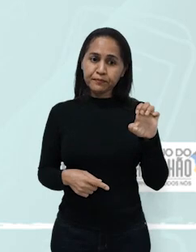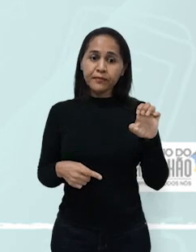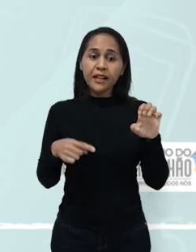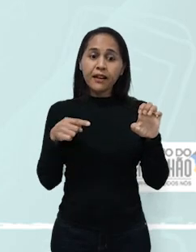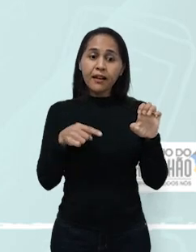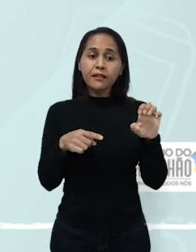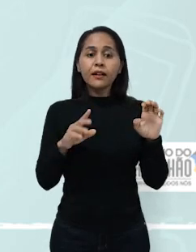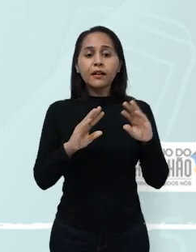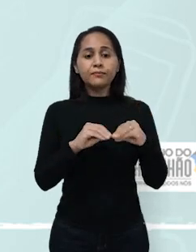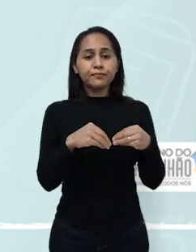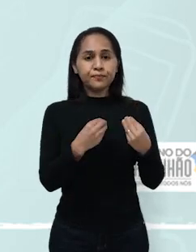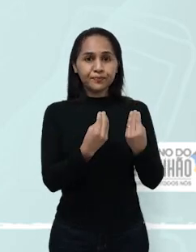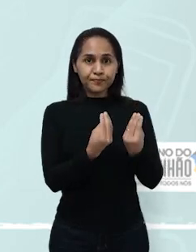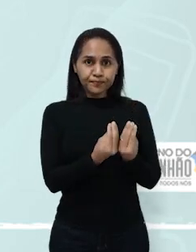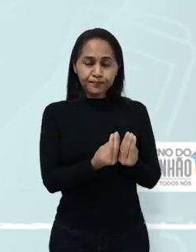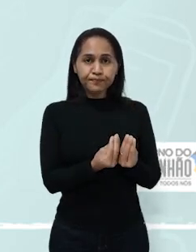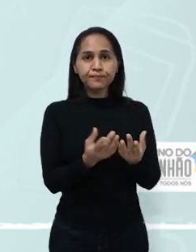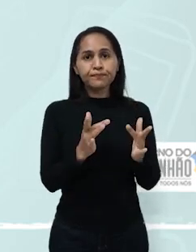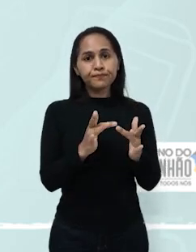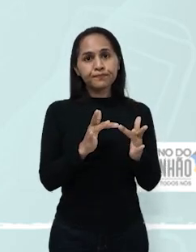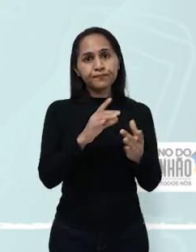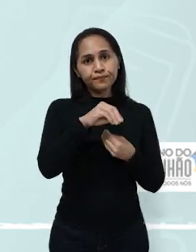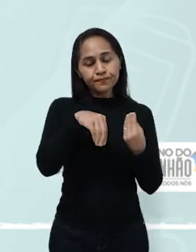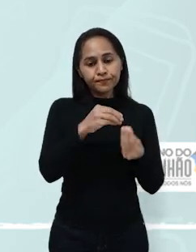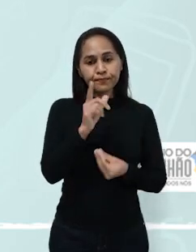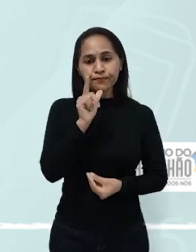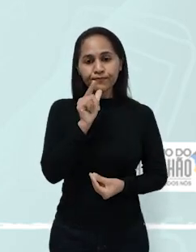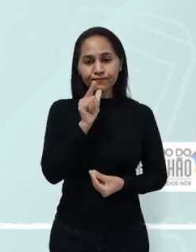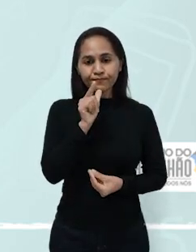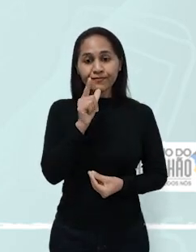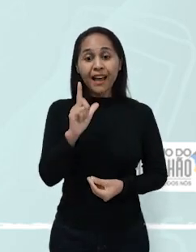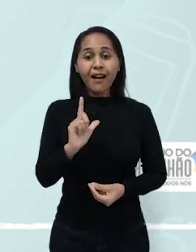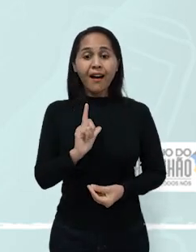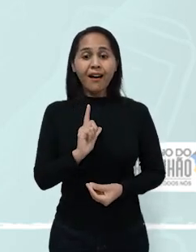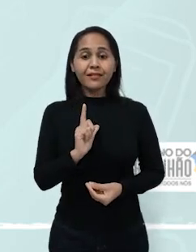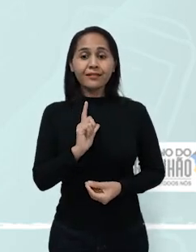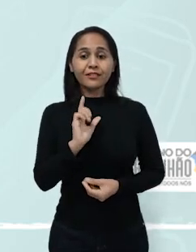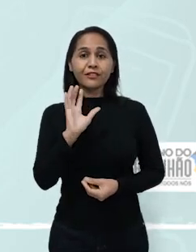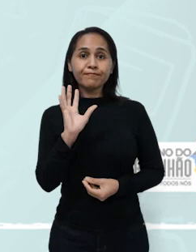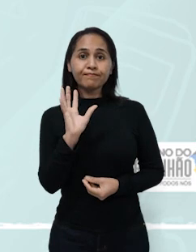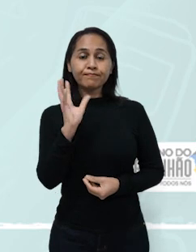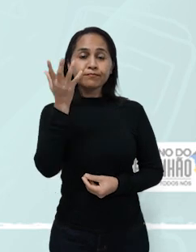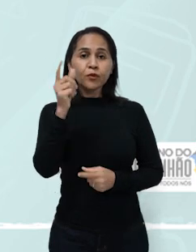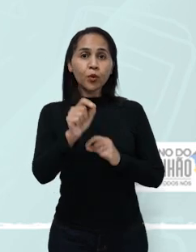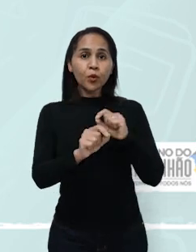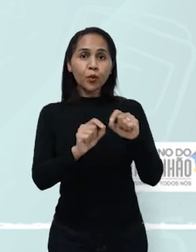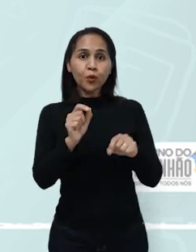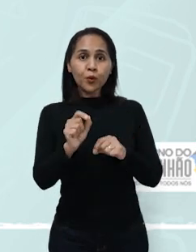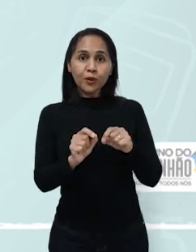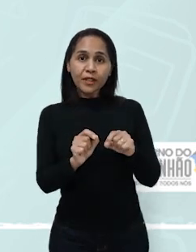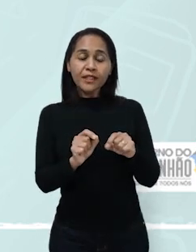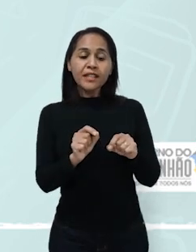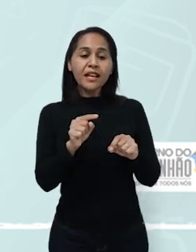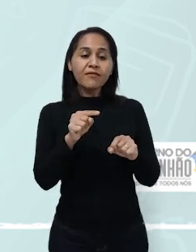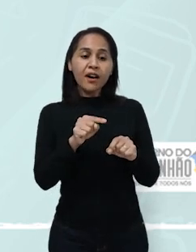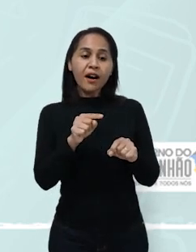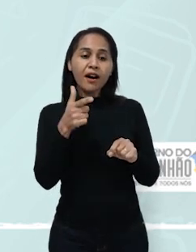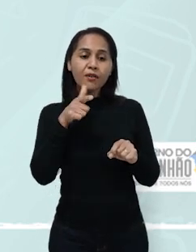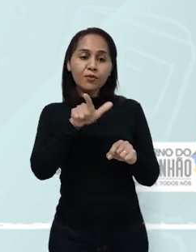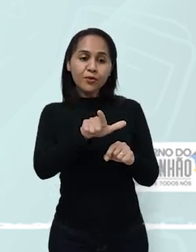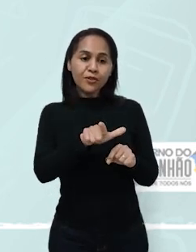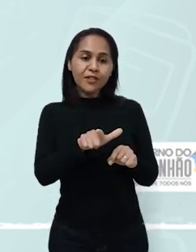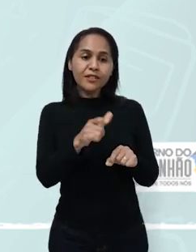quando dissolvidas em água, geram como único íon negativo, ou seja, como único ânion, o